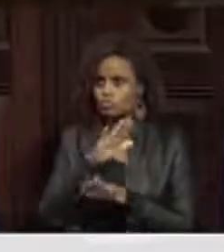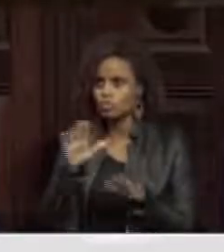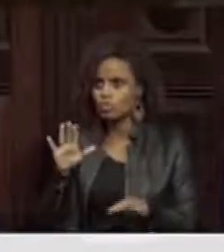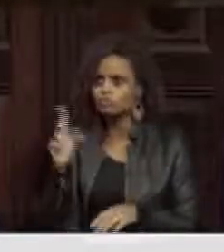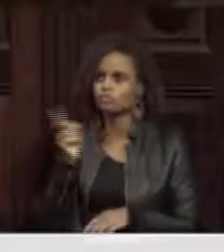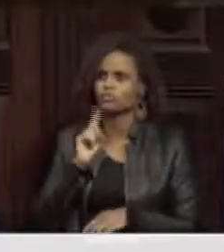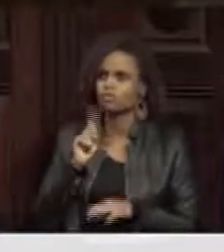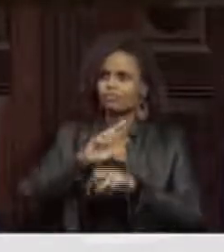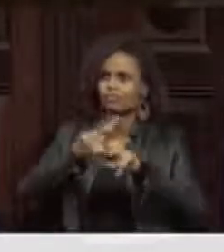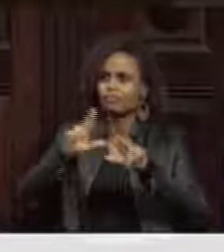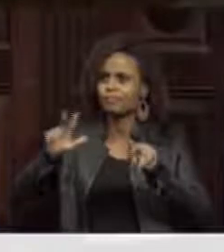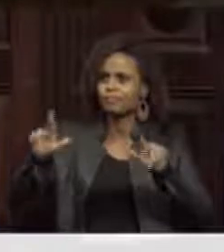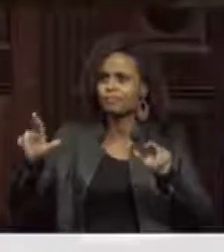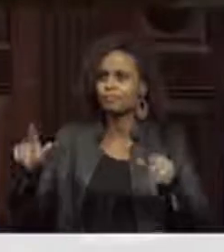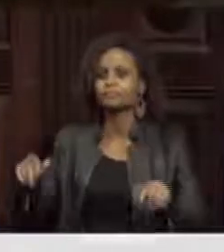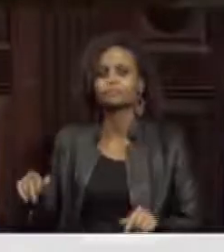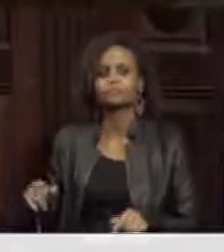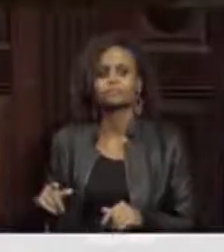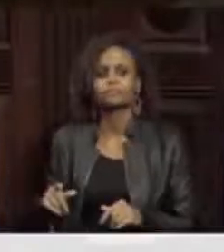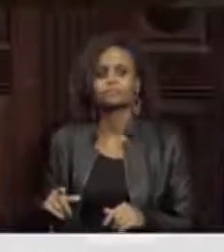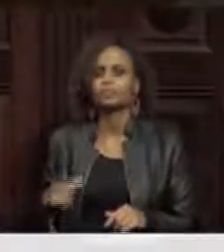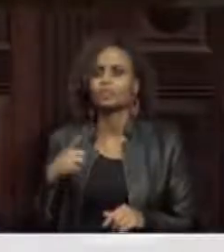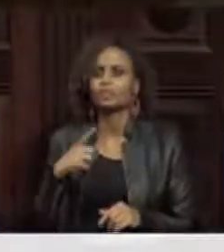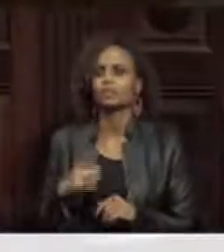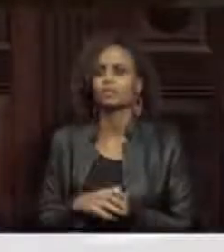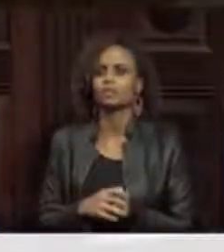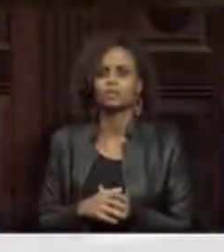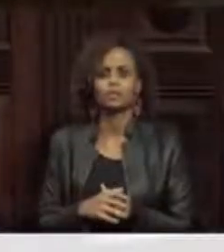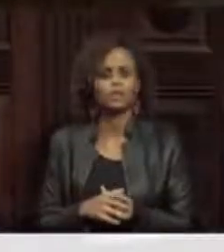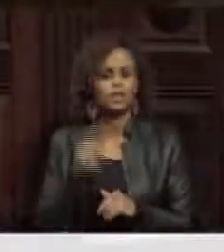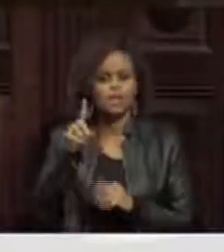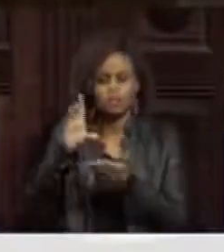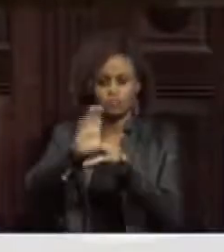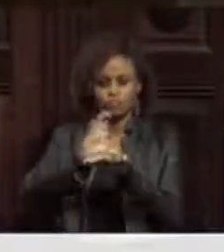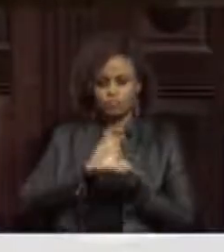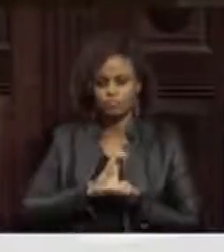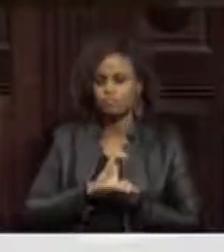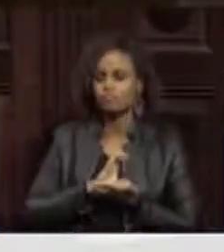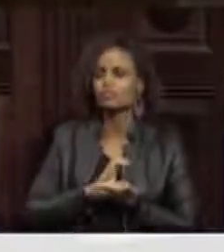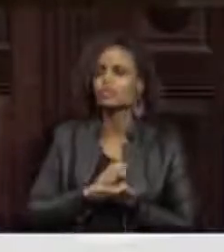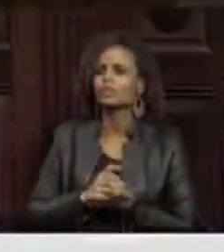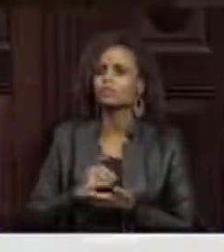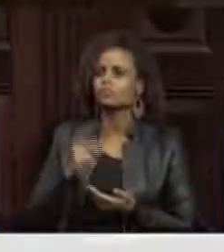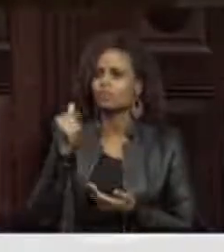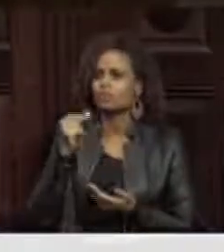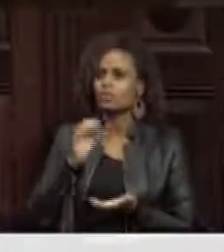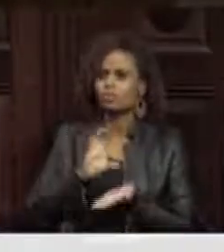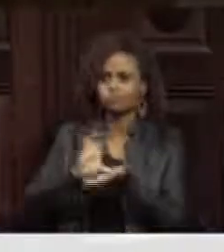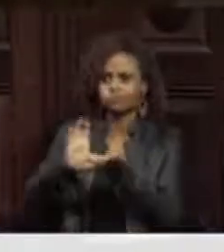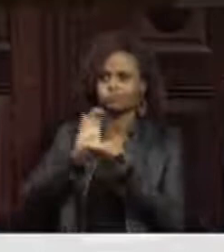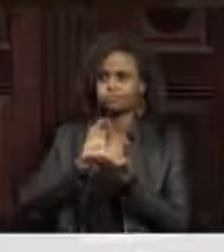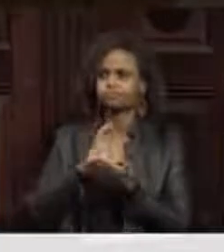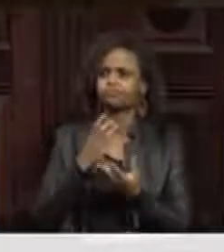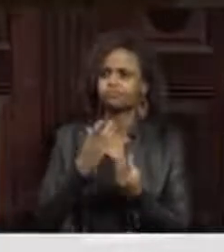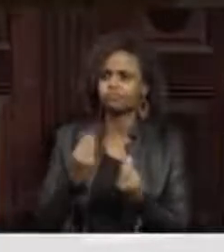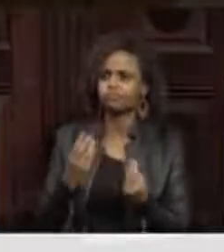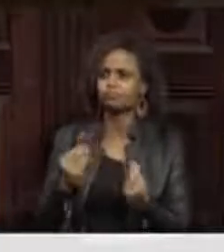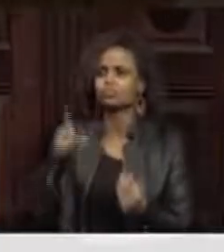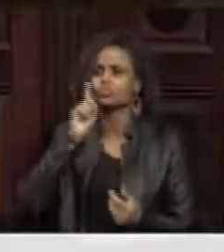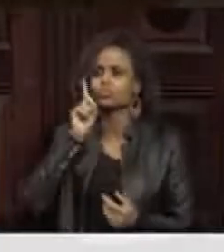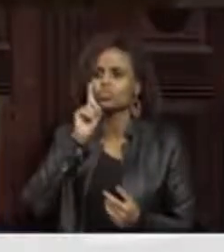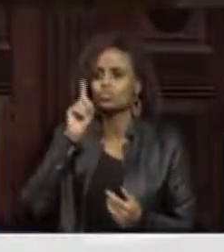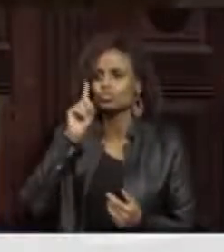várias cabines e uma fortuna arrecadada todos os dias. Então, não acho